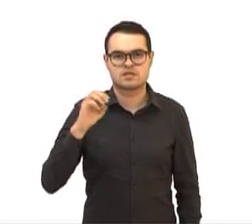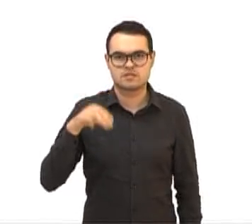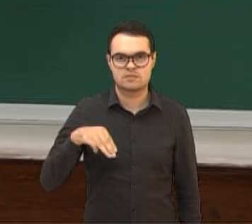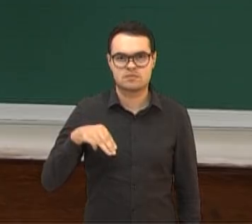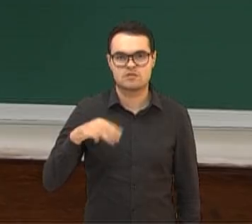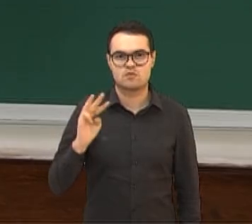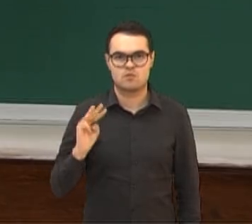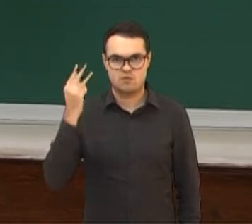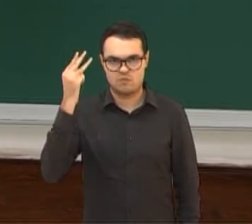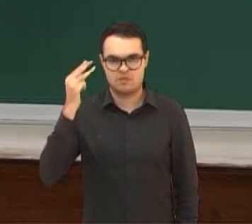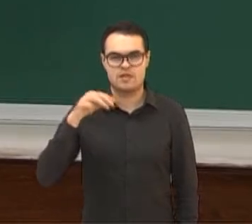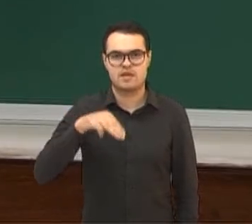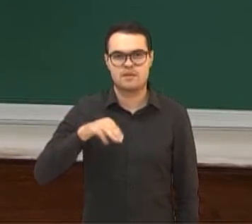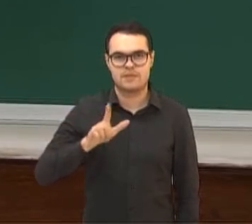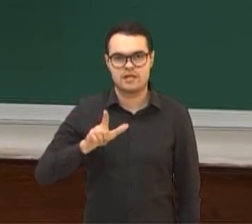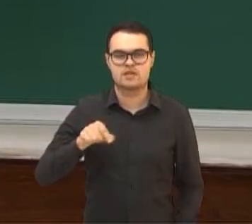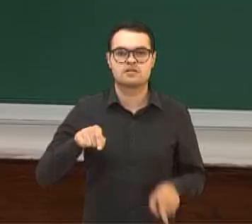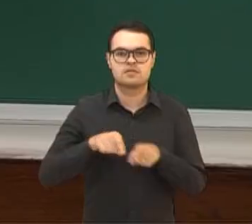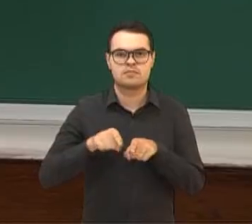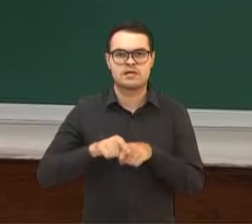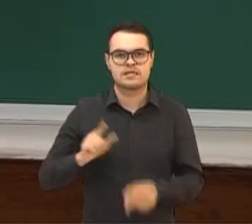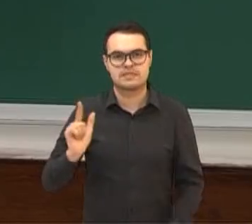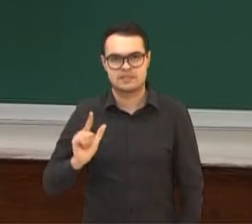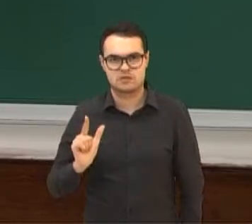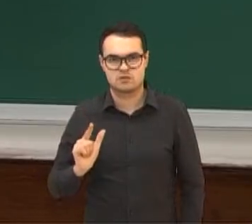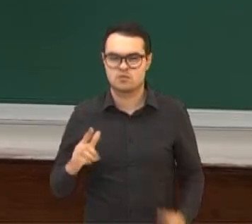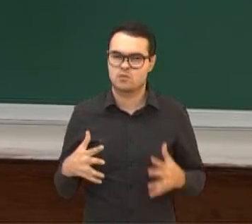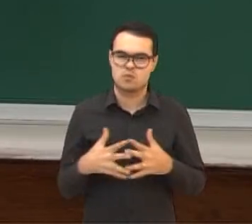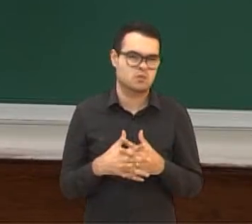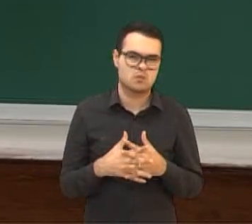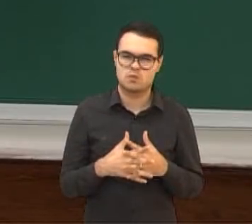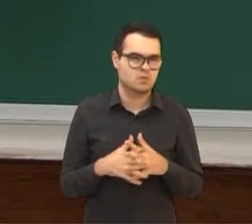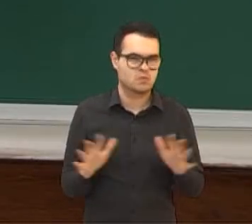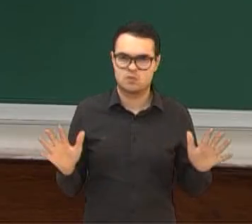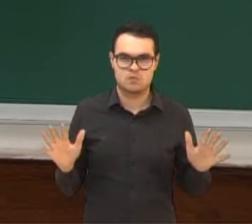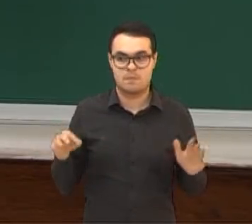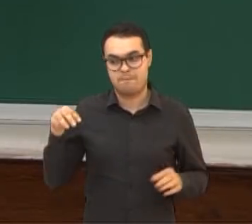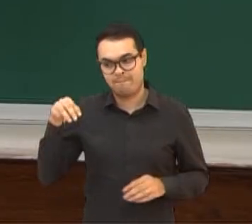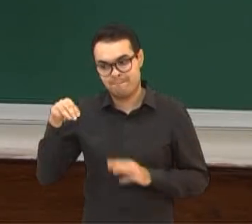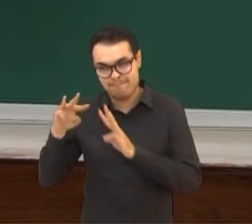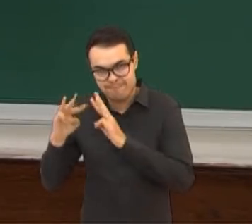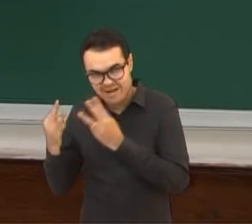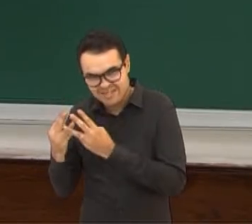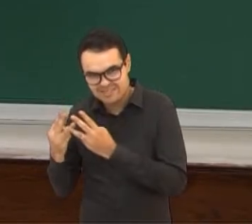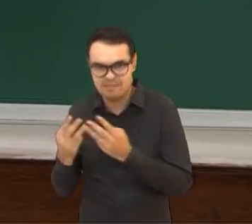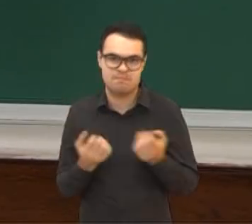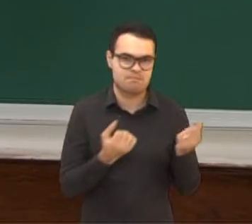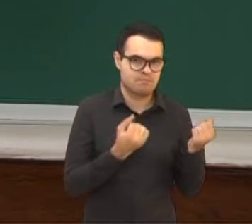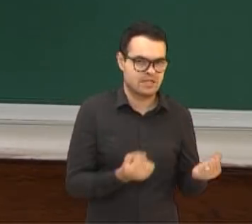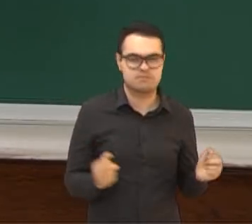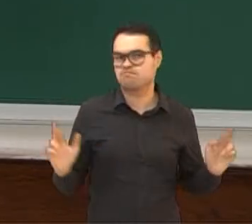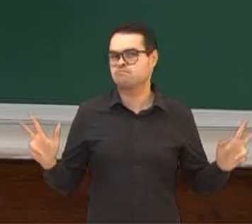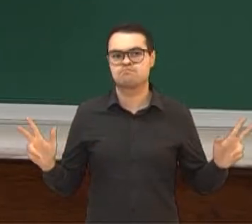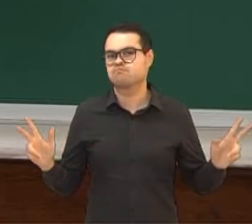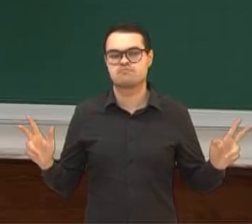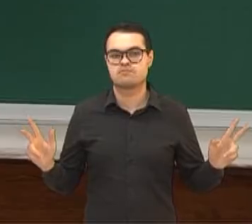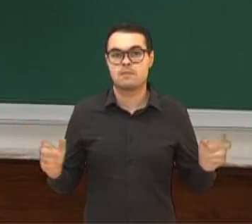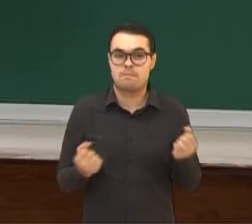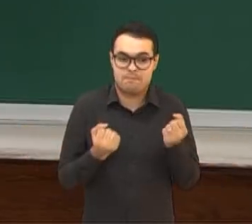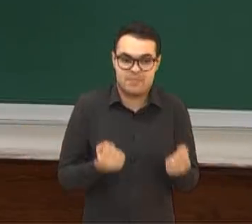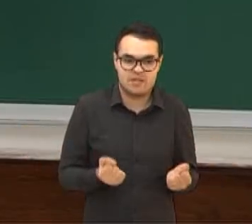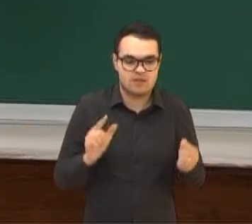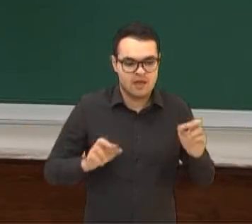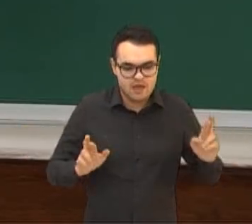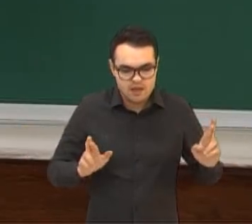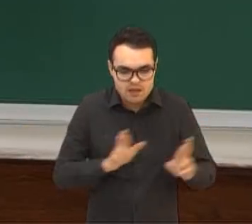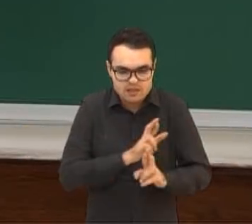cúbicos, ml e litros. Não confunda a massa com peso, ok? Peso é a relação da gravidade do